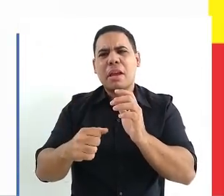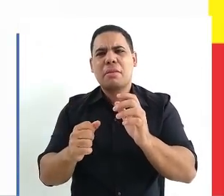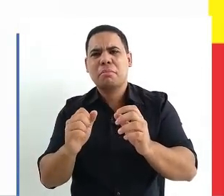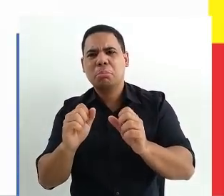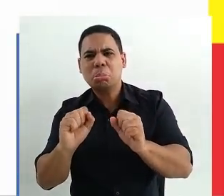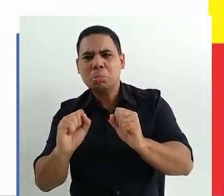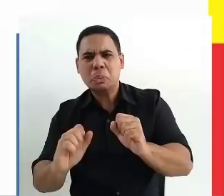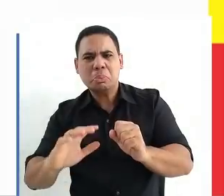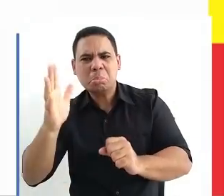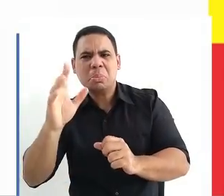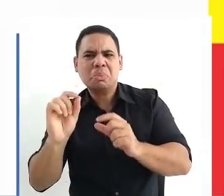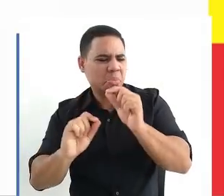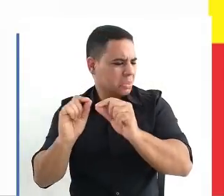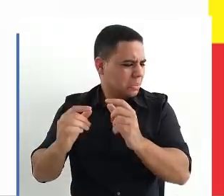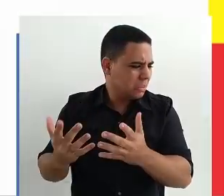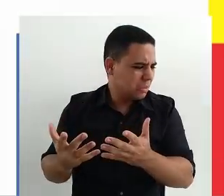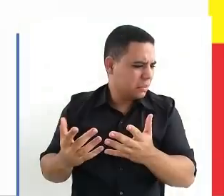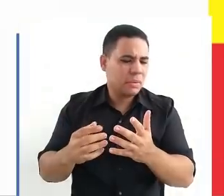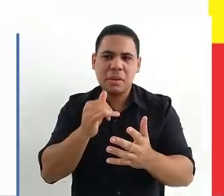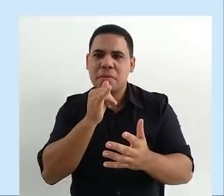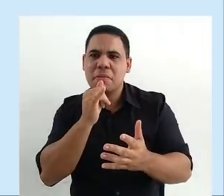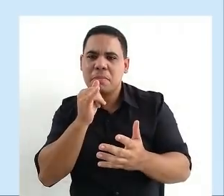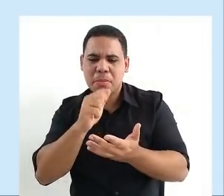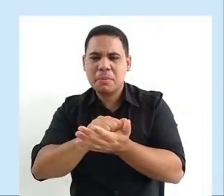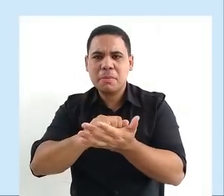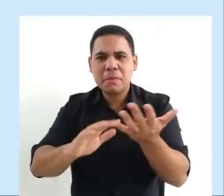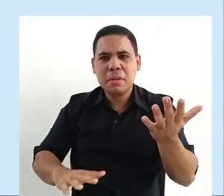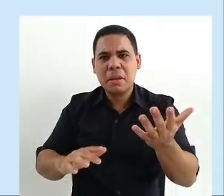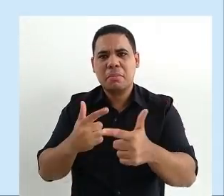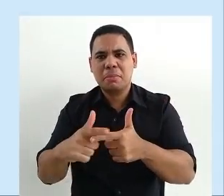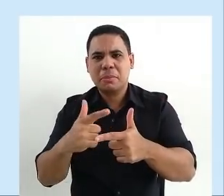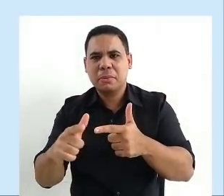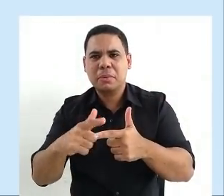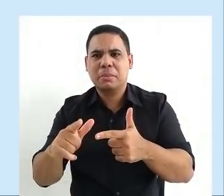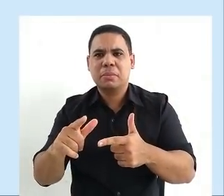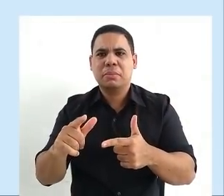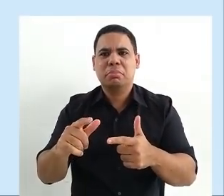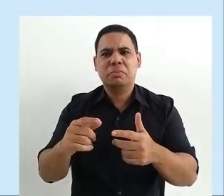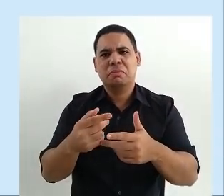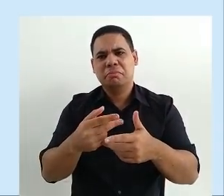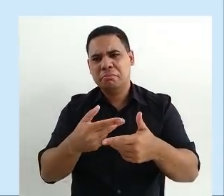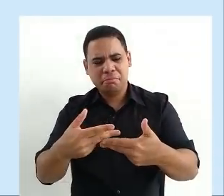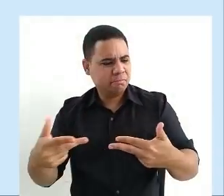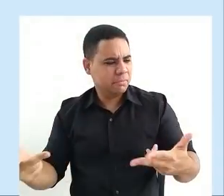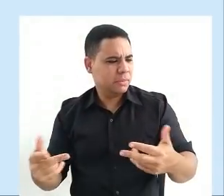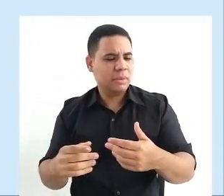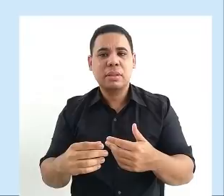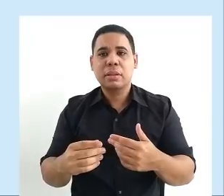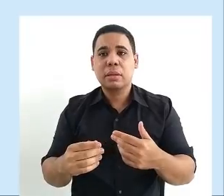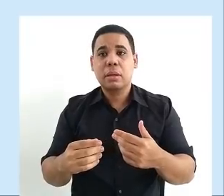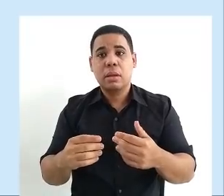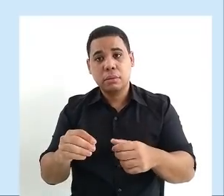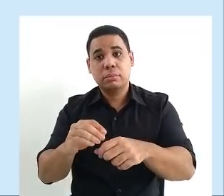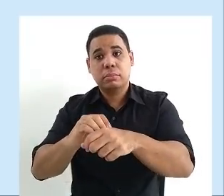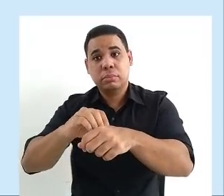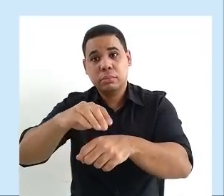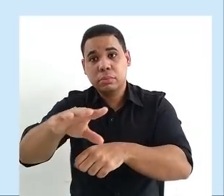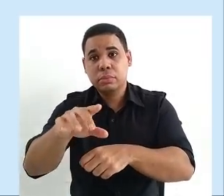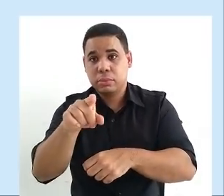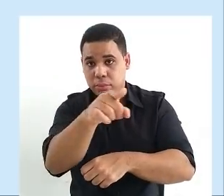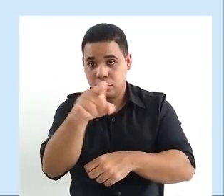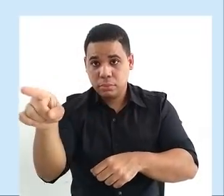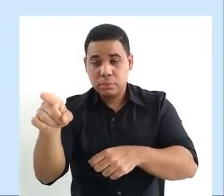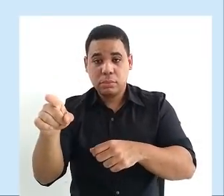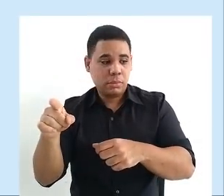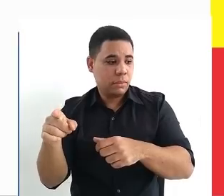exemplos, algumas atividades e o problema de Monty Hall. Uma das dicas que eu costumo dar e que eu adoro dar, inclusive eu já dei numa aula passada